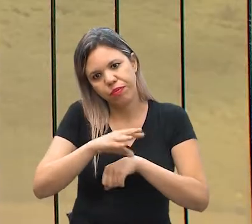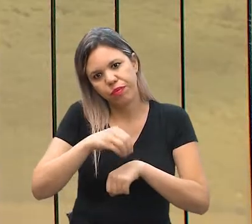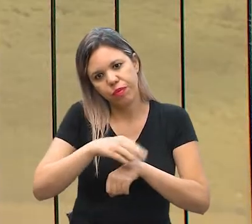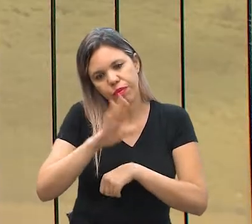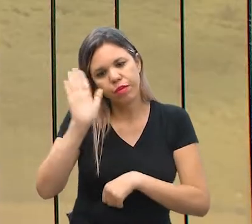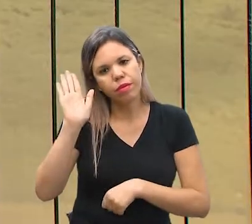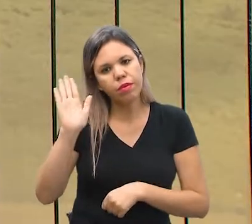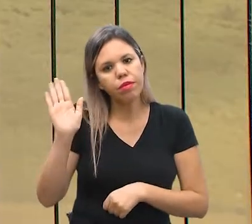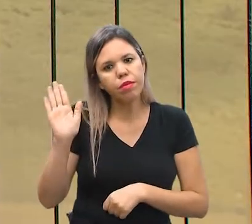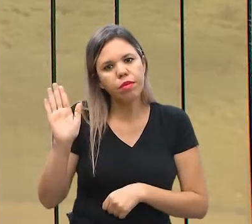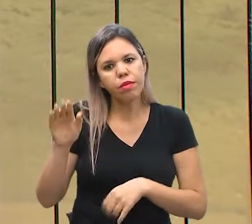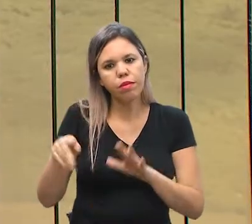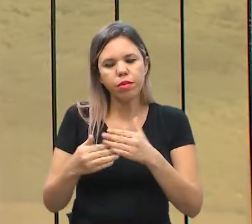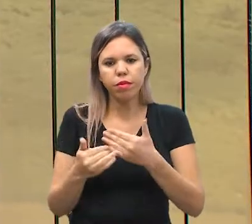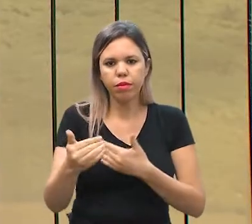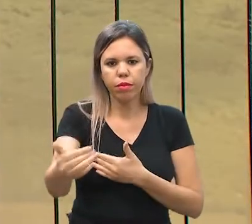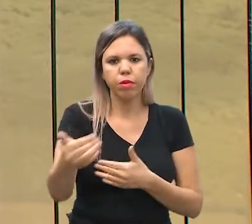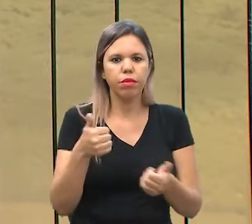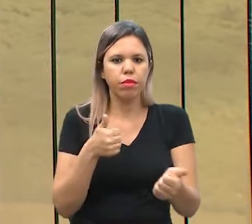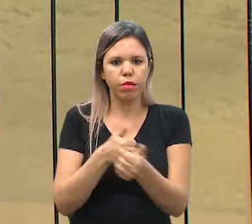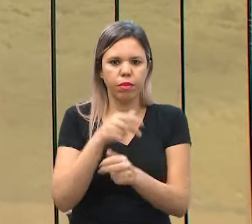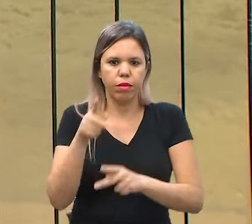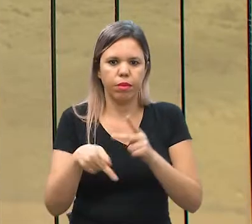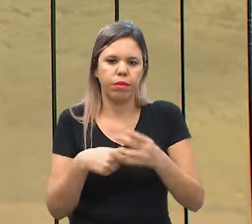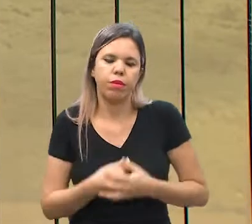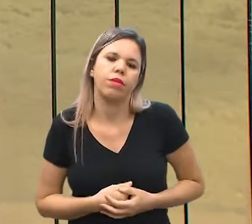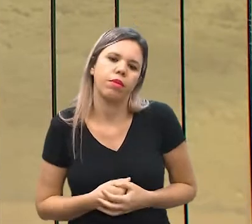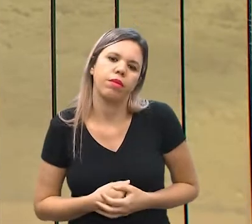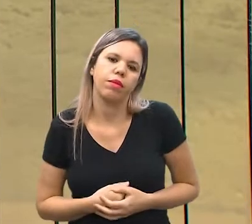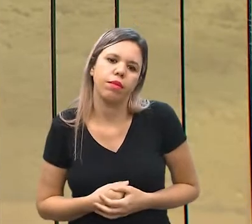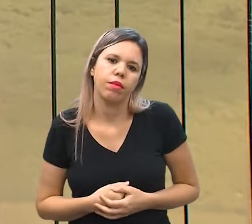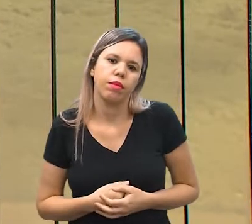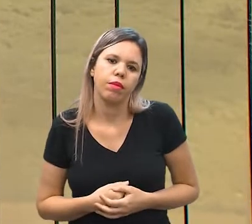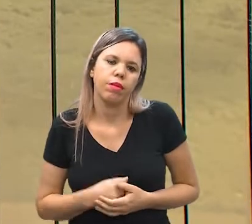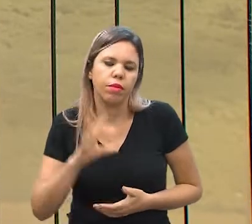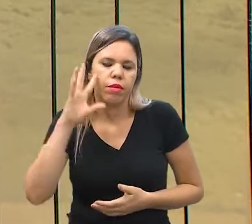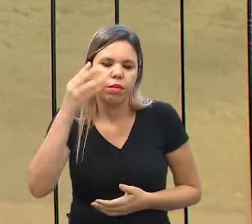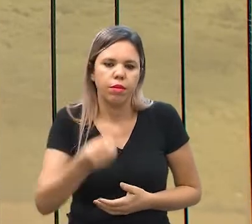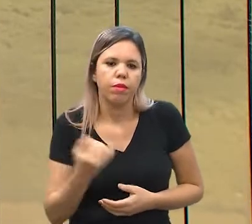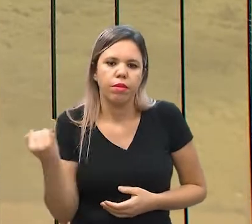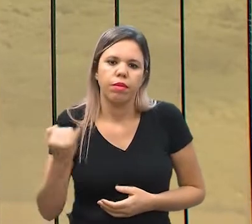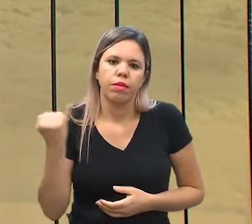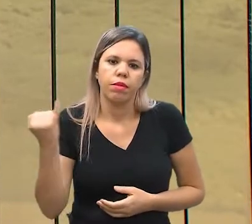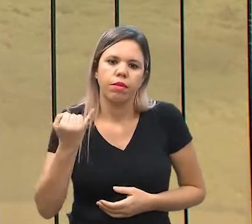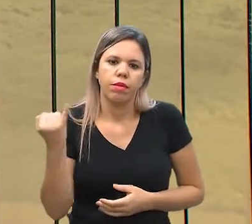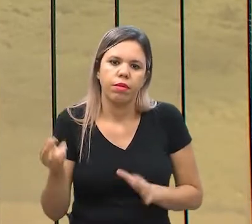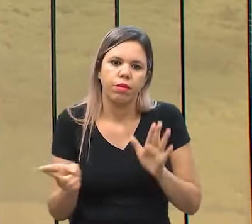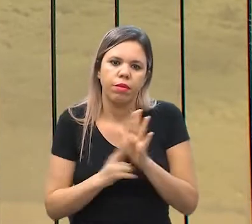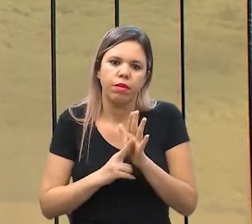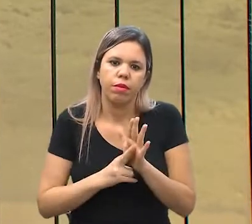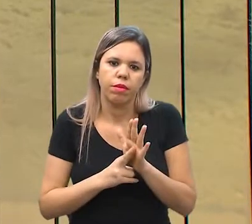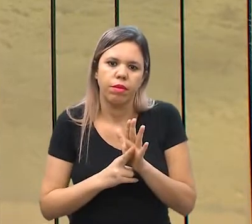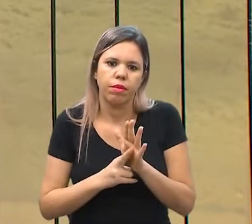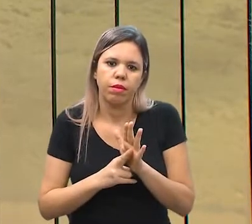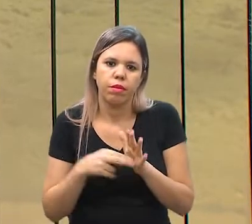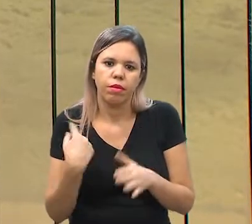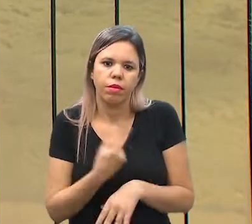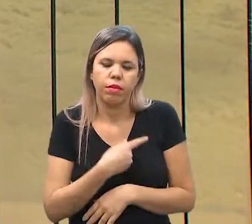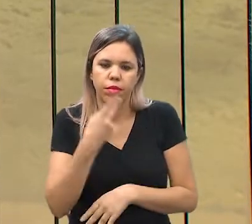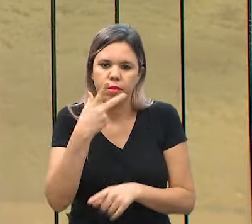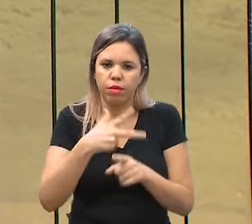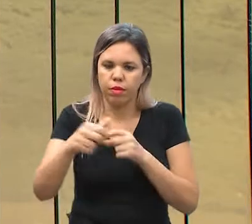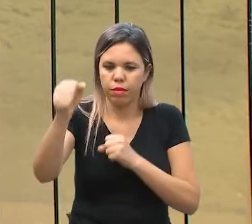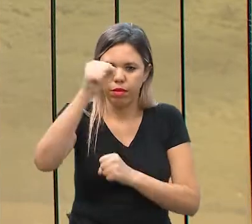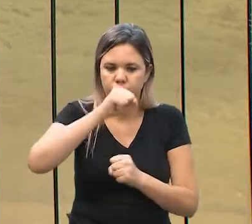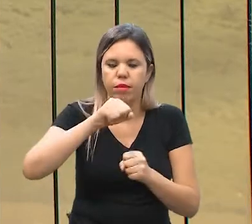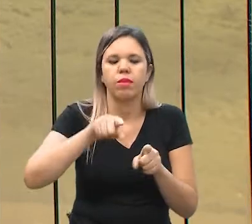mais disso para próximo das pessoas, né, para as pessoas entenderem a importância da representatividade, até mesmo quando a gente fala de